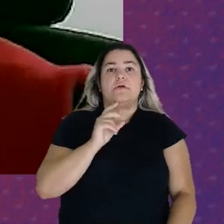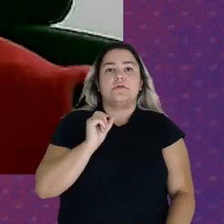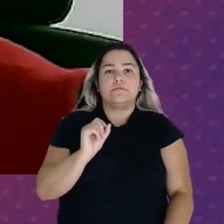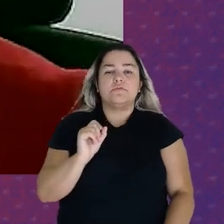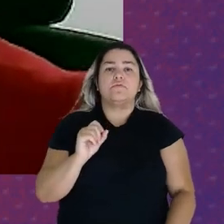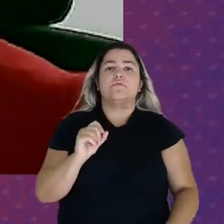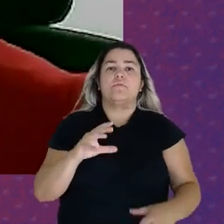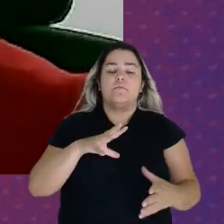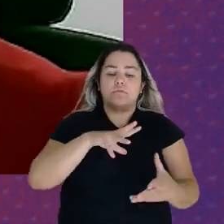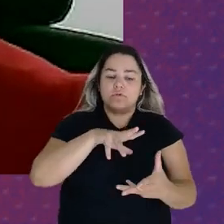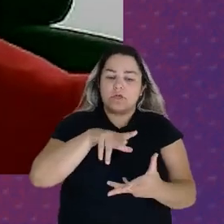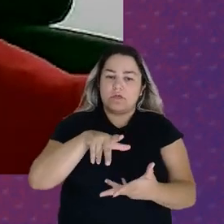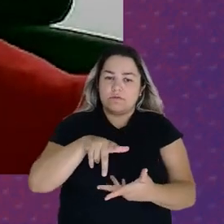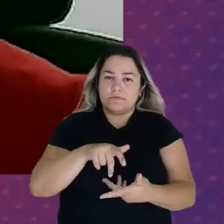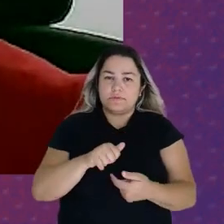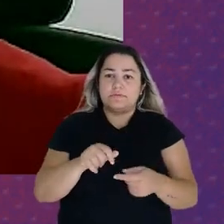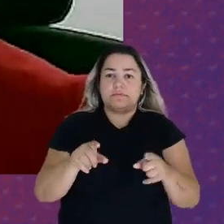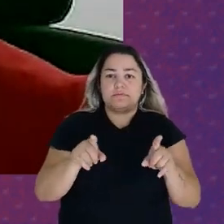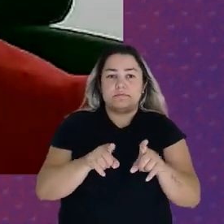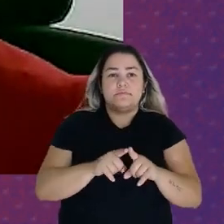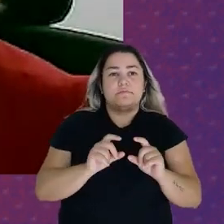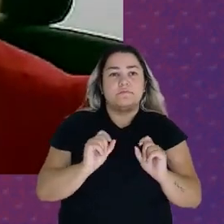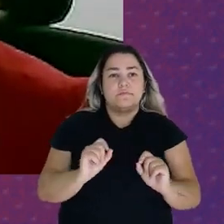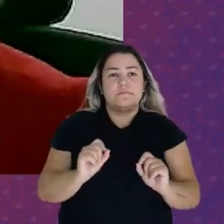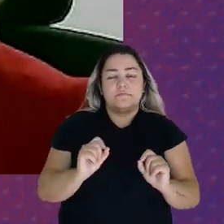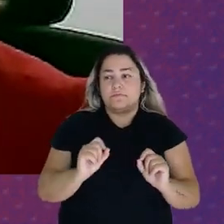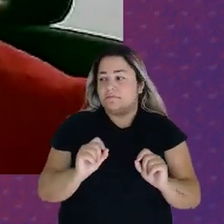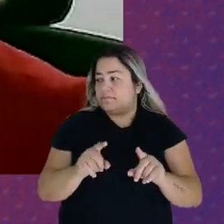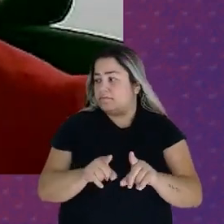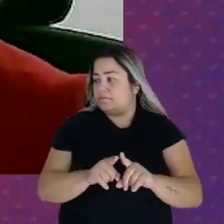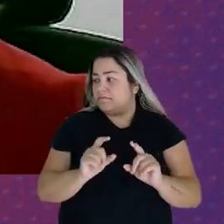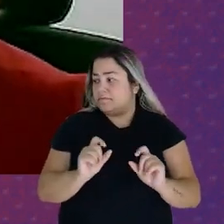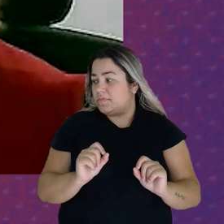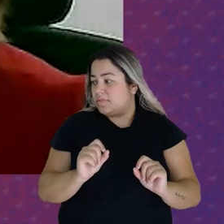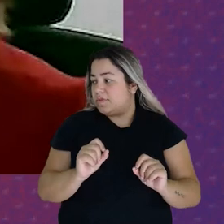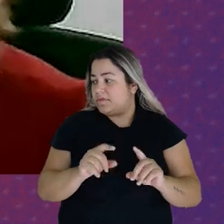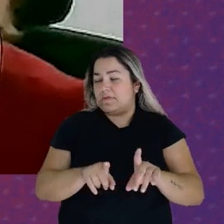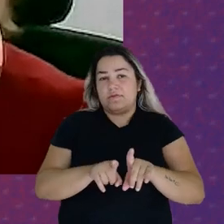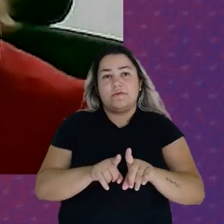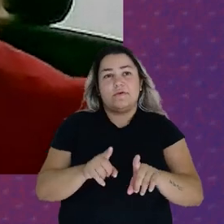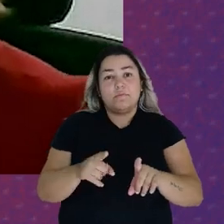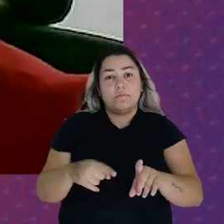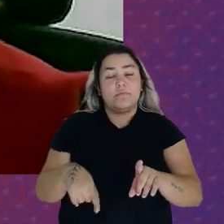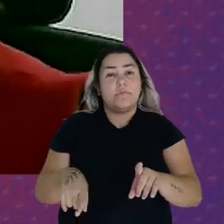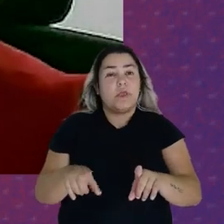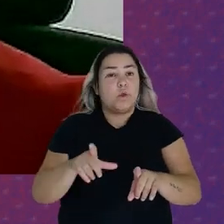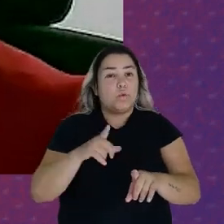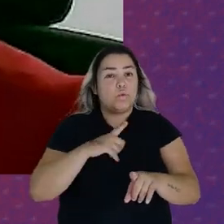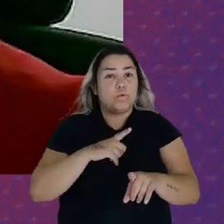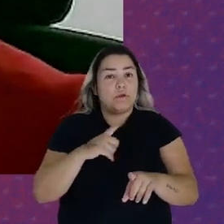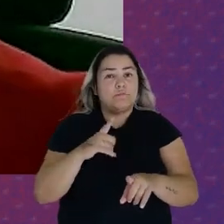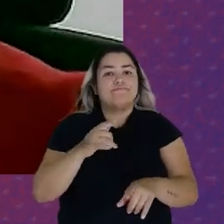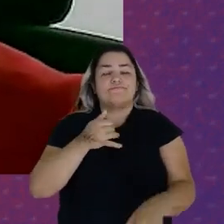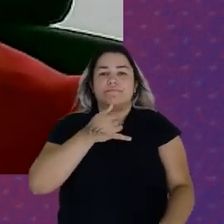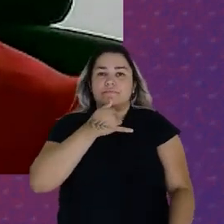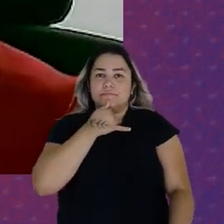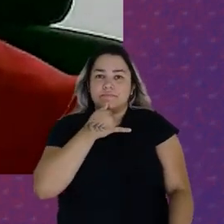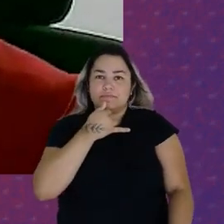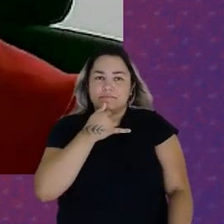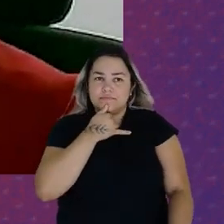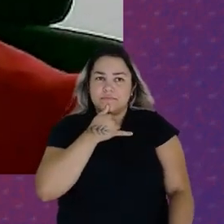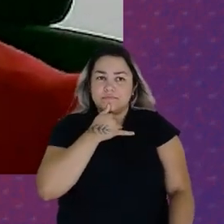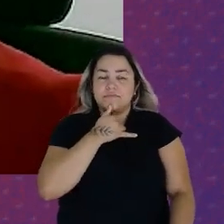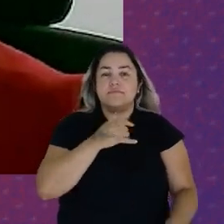mundial, né, uma cena que o mundo inteiro viu e reagiu. Infelizmente, aqui em São Miguel do